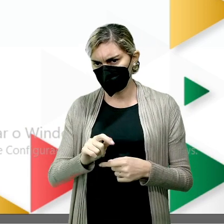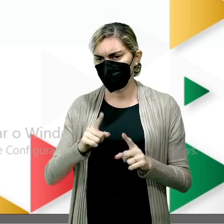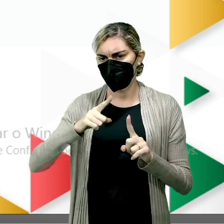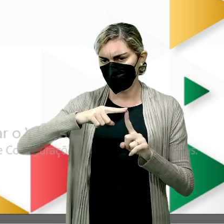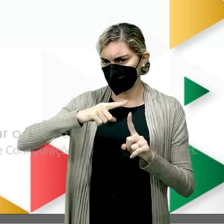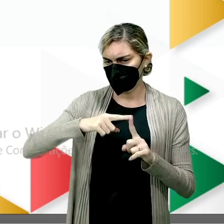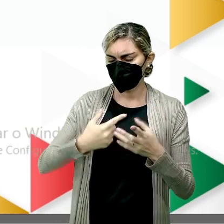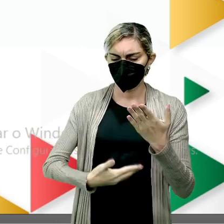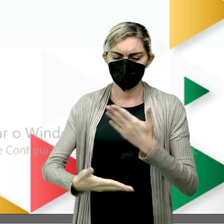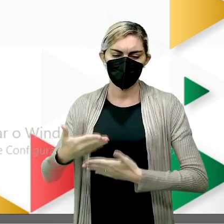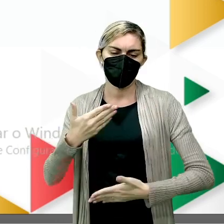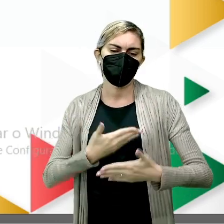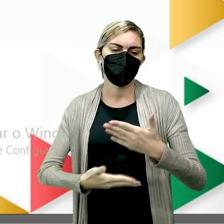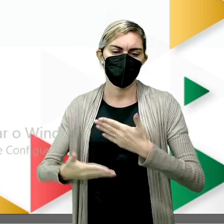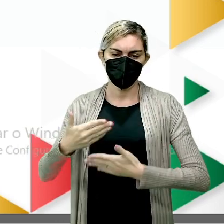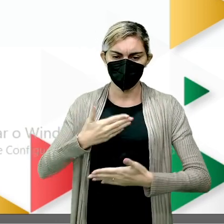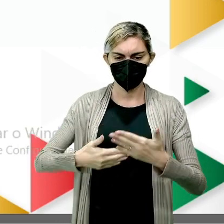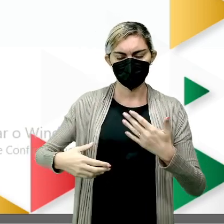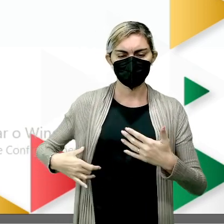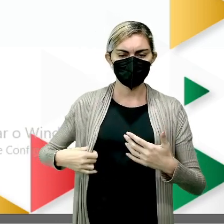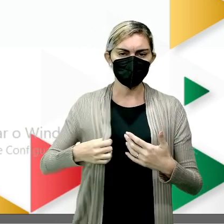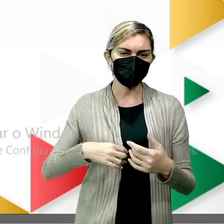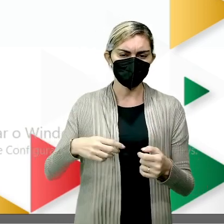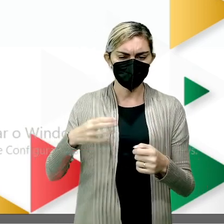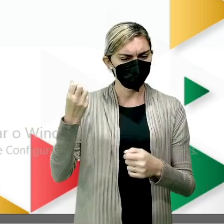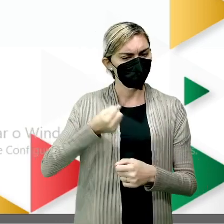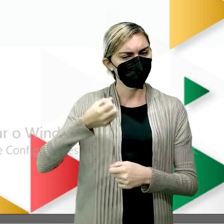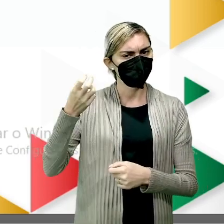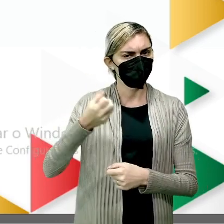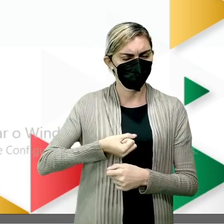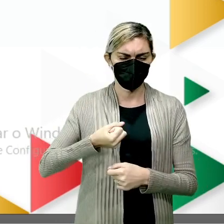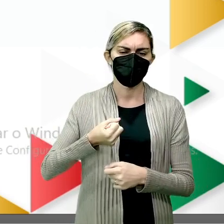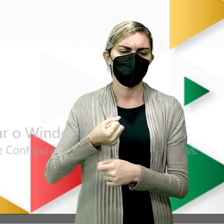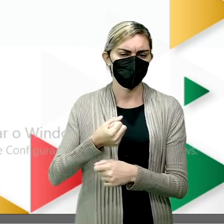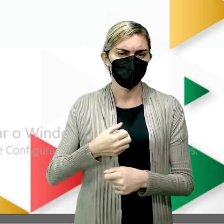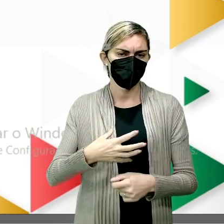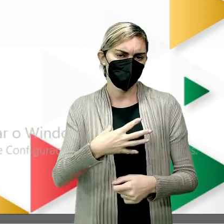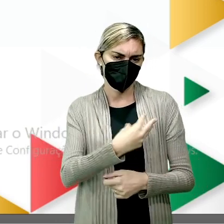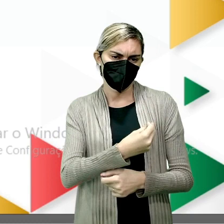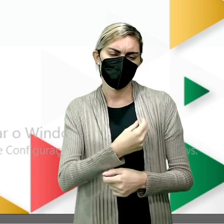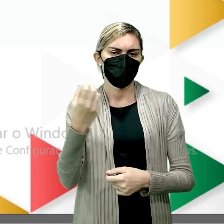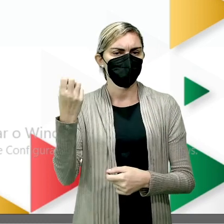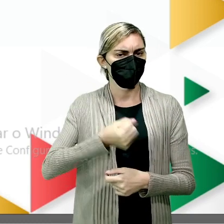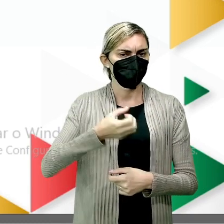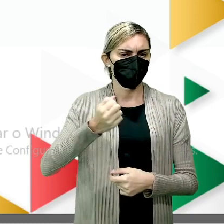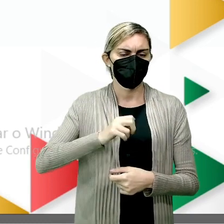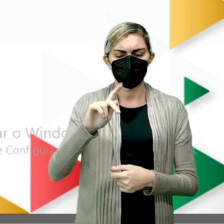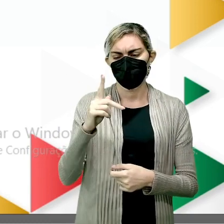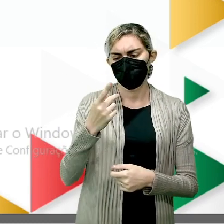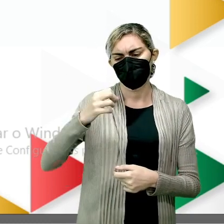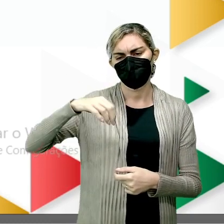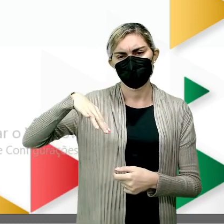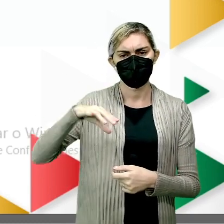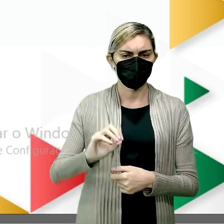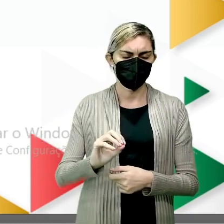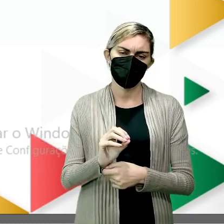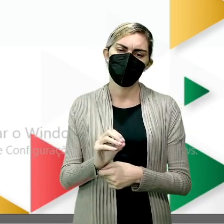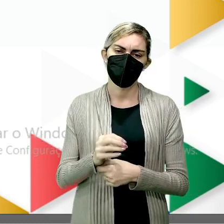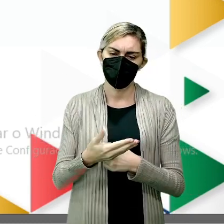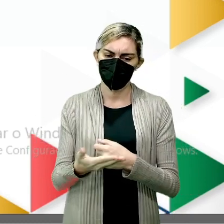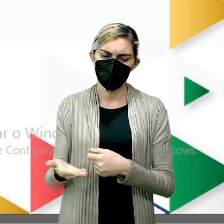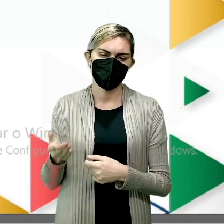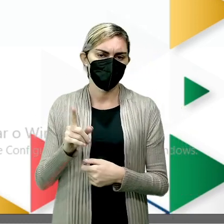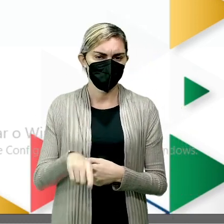ali relacionada com a produção de leite pelas glândulas mamárias. Os hormônios que têm folículo, que